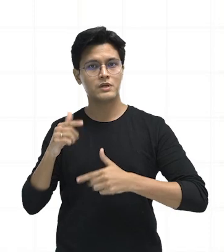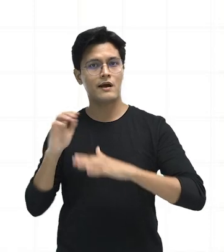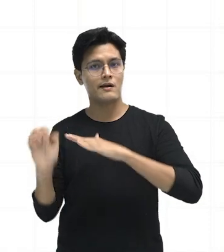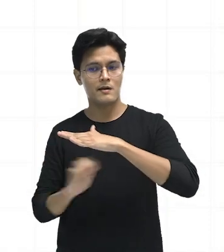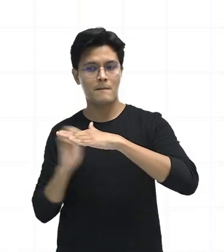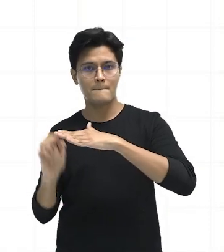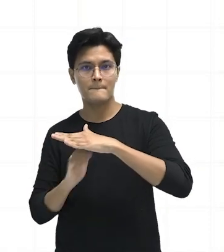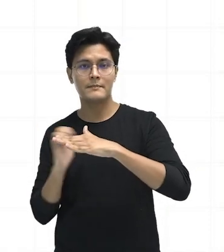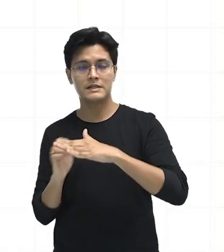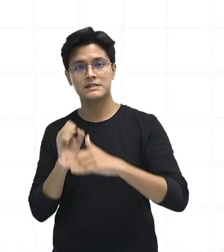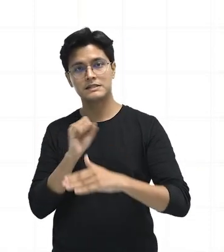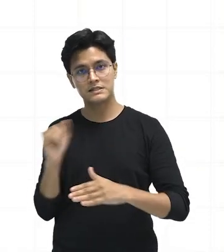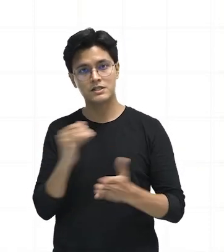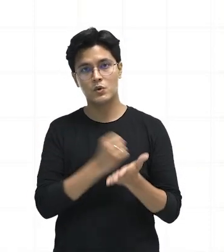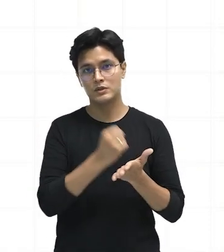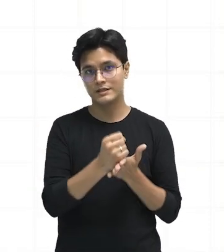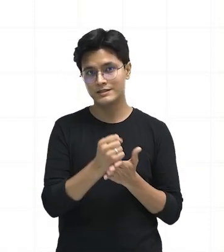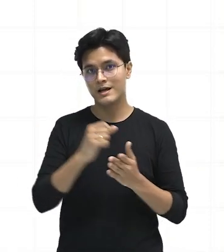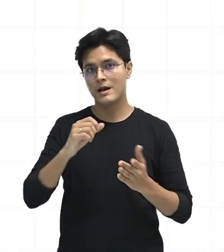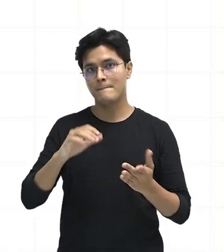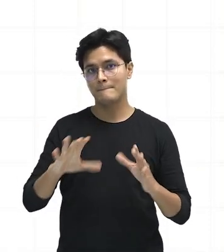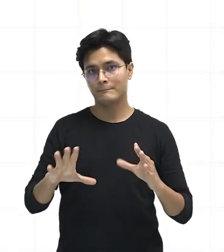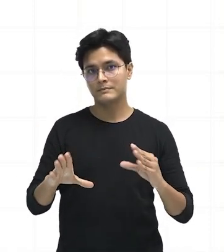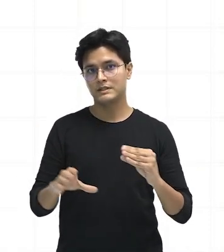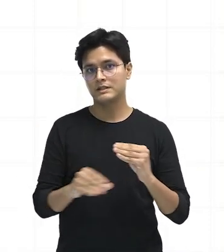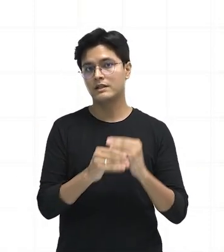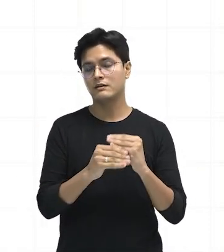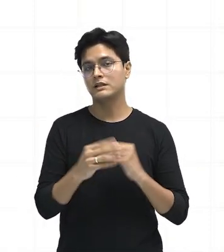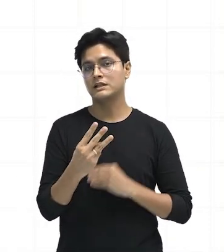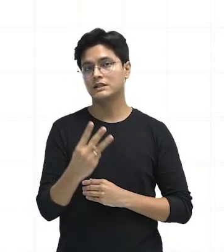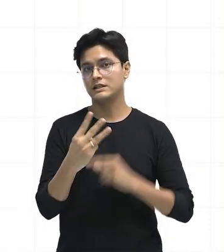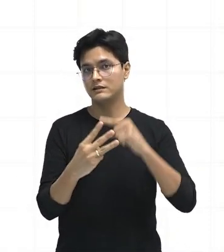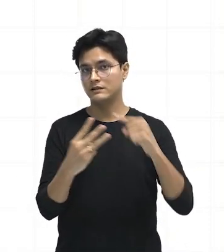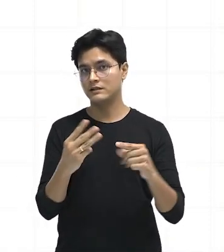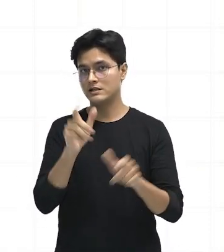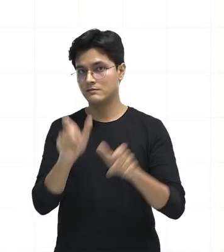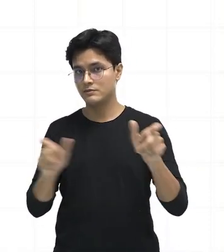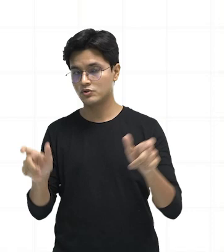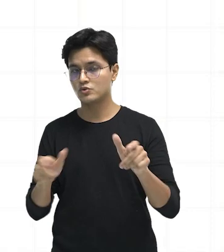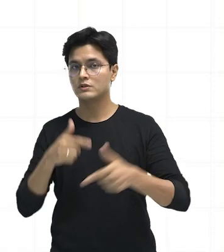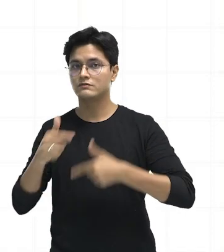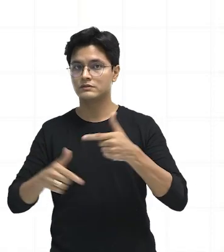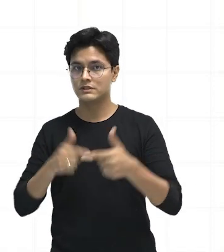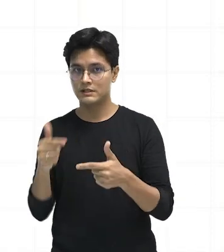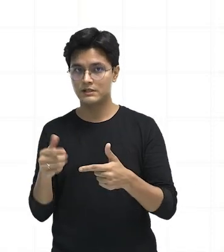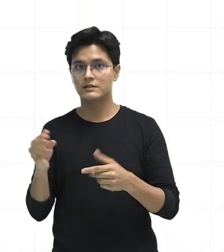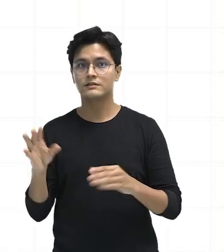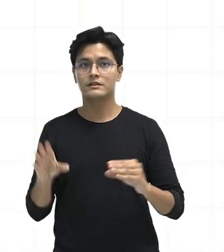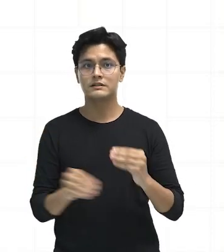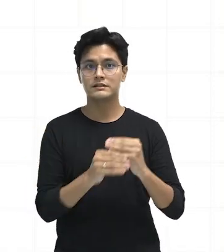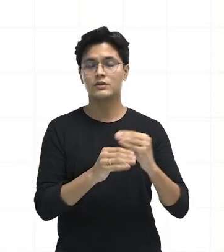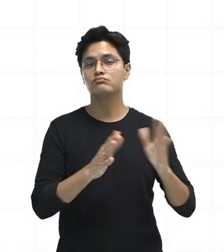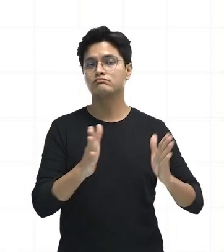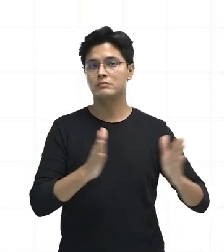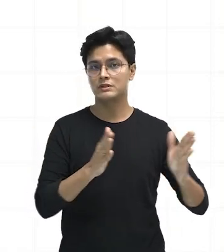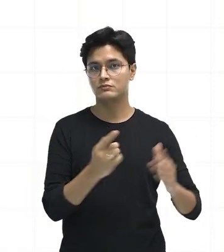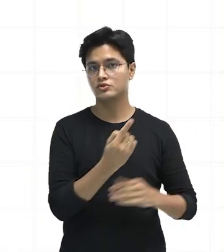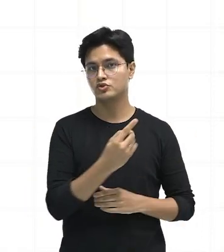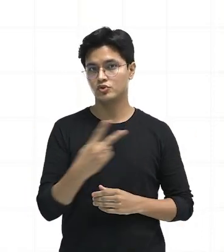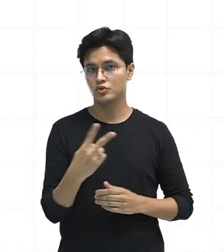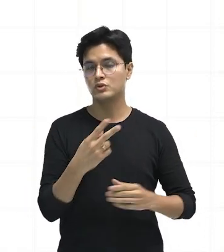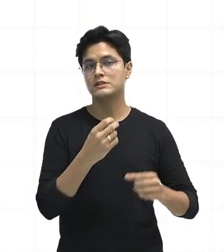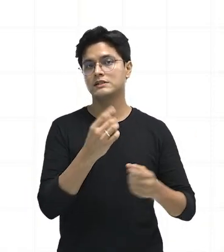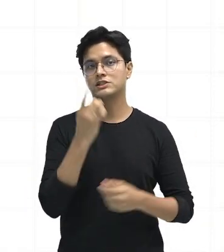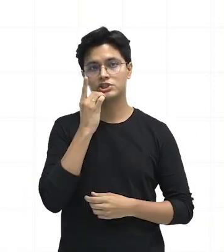3 funcionários, ele passaria de 18 dias a ser feito em 12 dias, que é um tempo